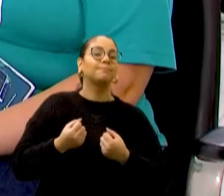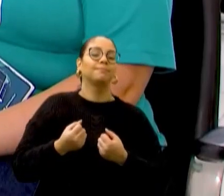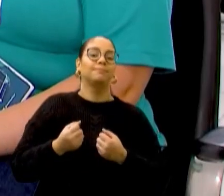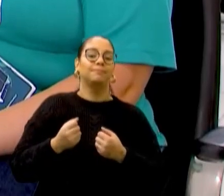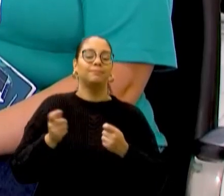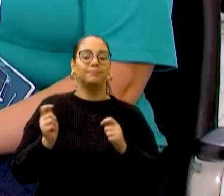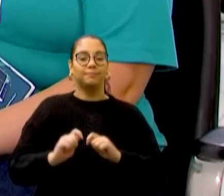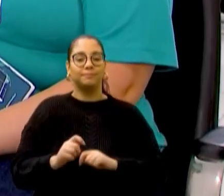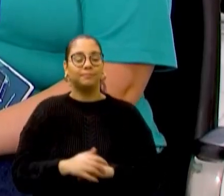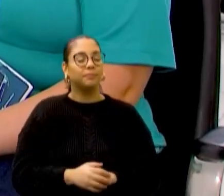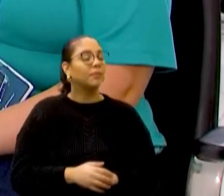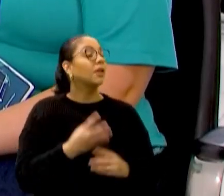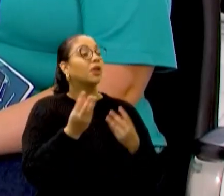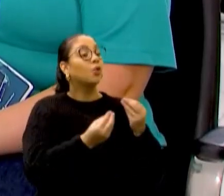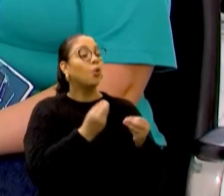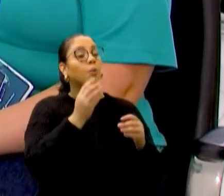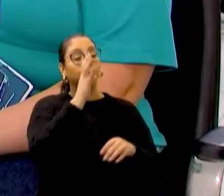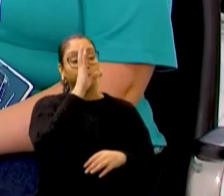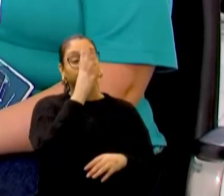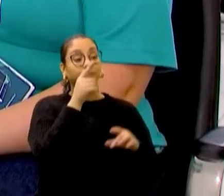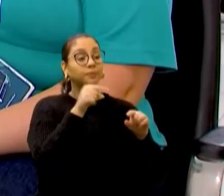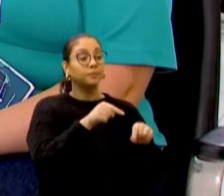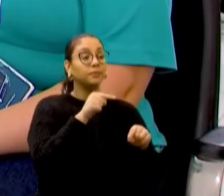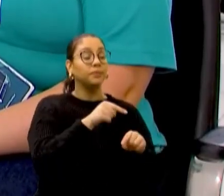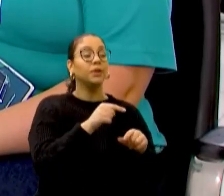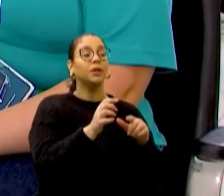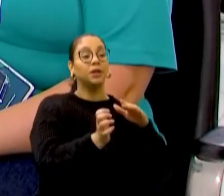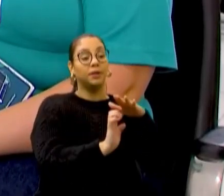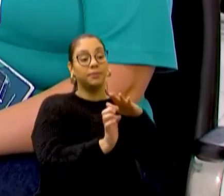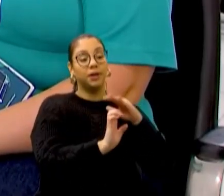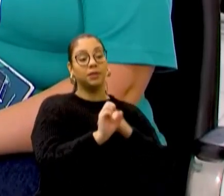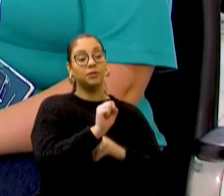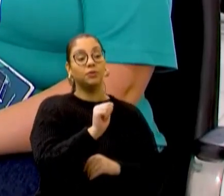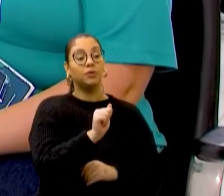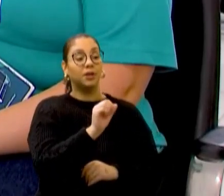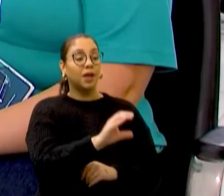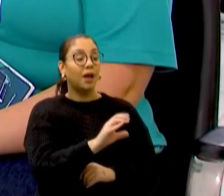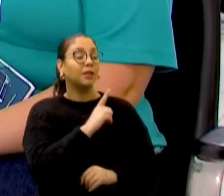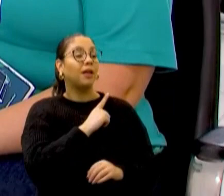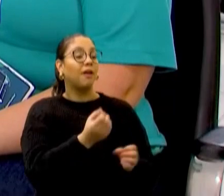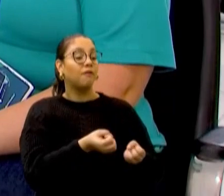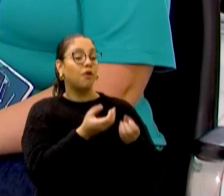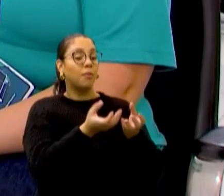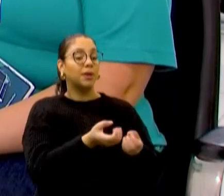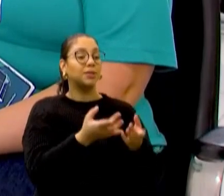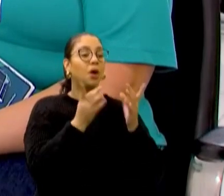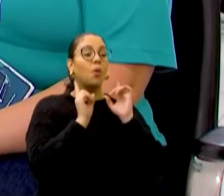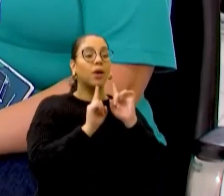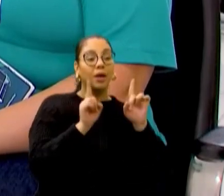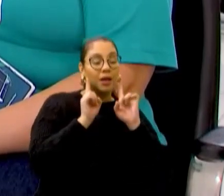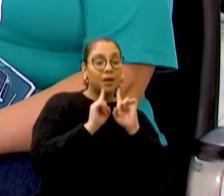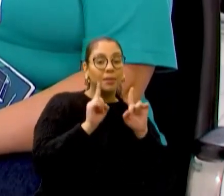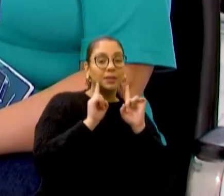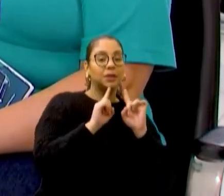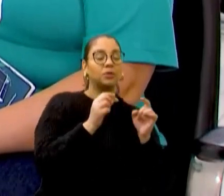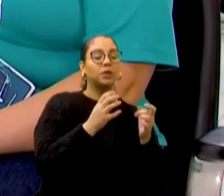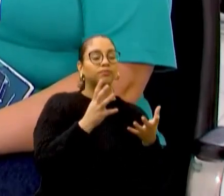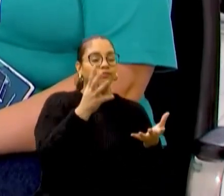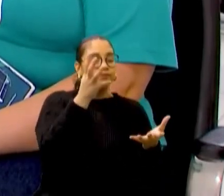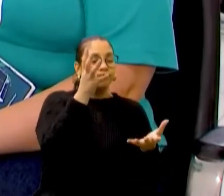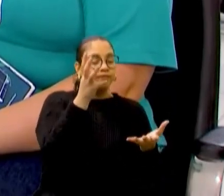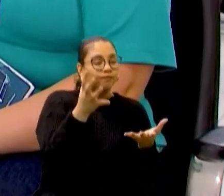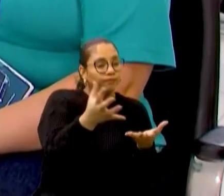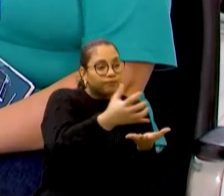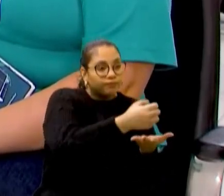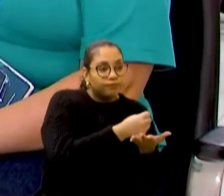que funciona aqui na empresa é o saque recebe a informação Ou seja a reclamação né